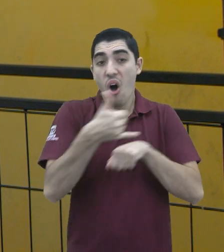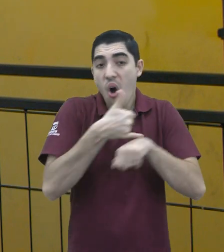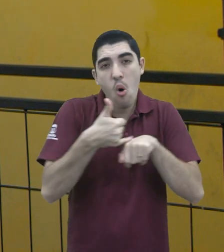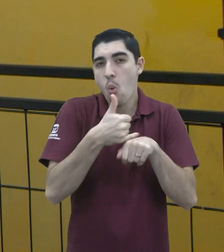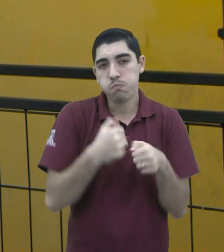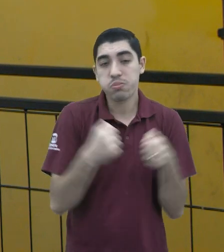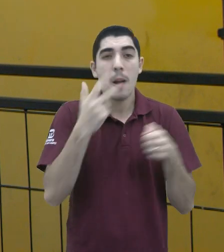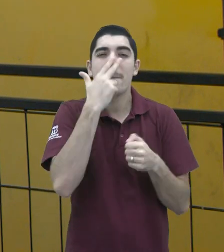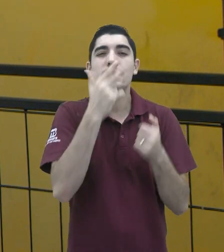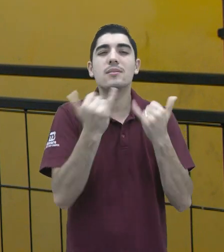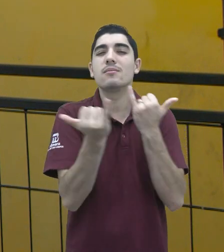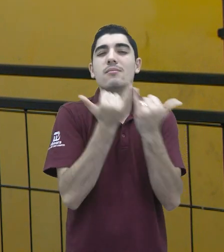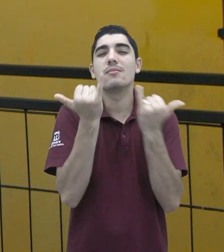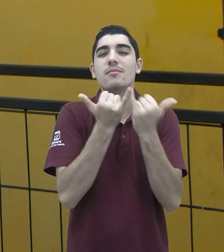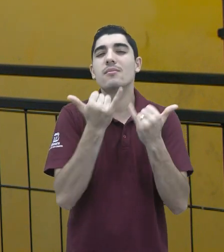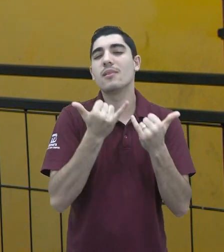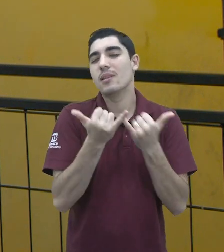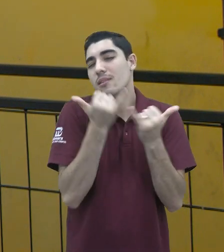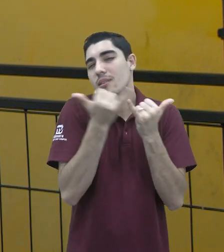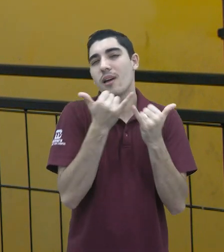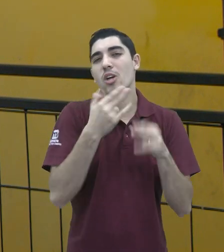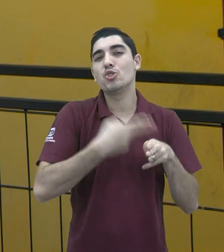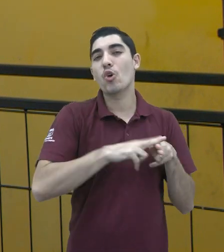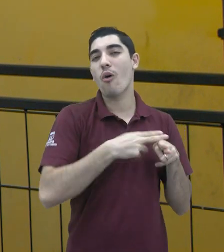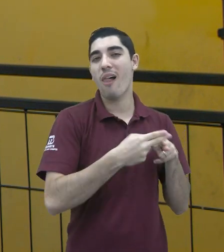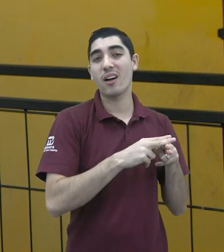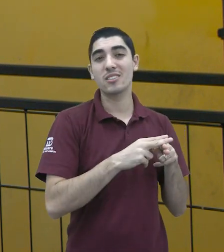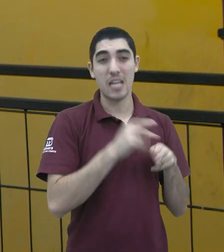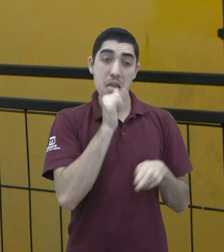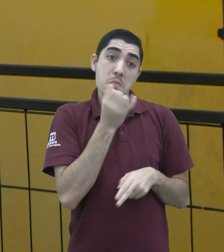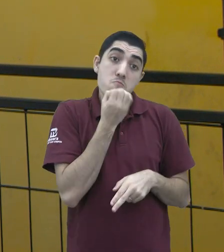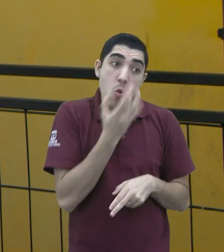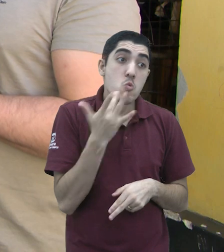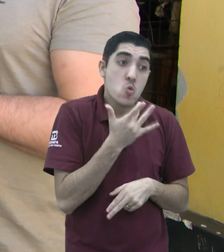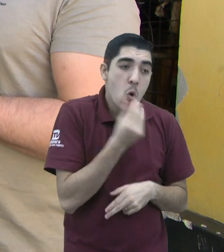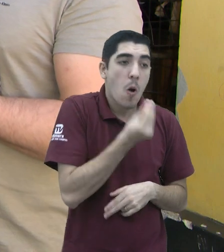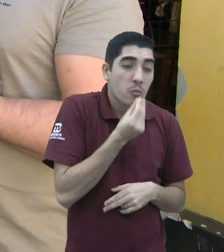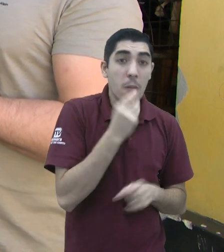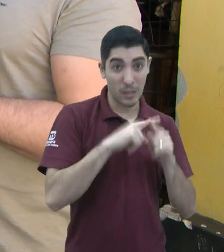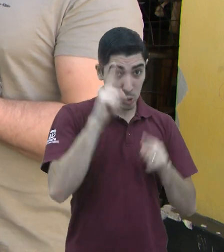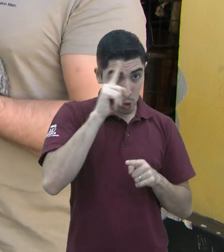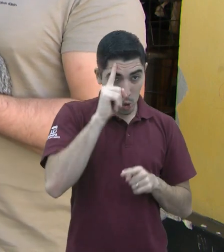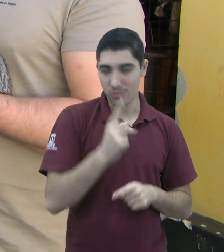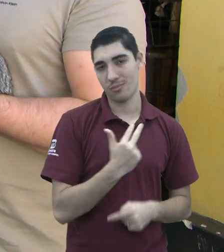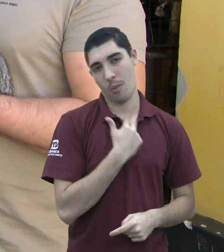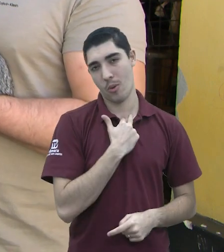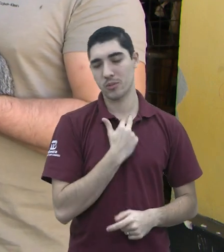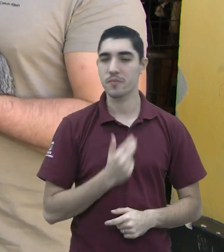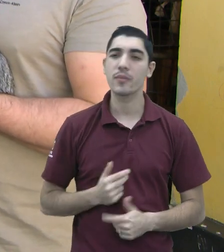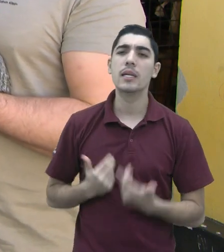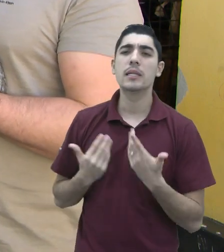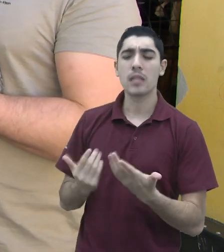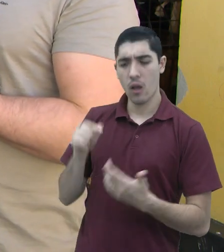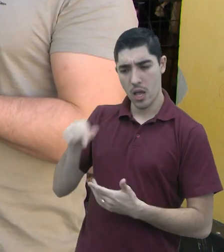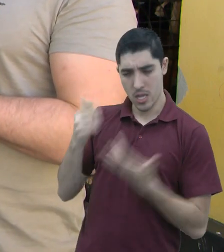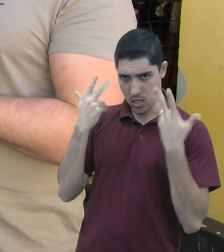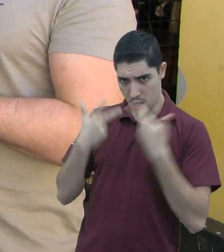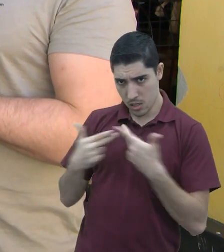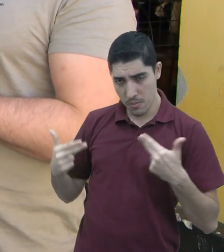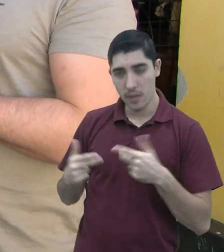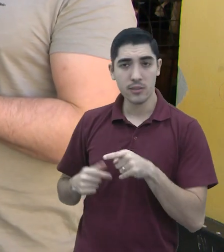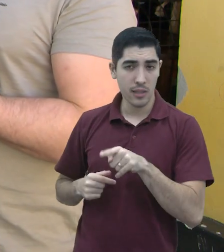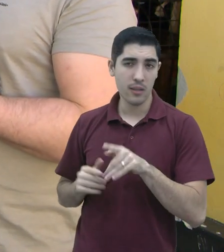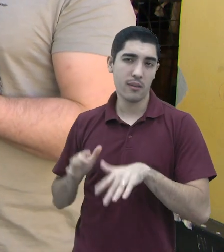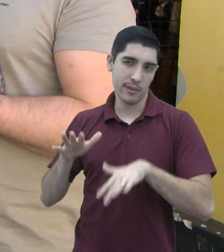Eu até assimilo como um chocolate pra gente. É bom, mas não dá para comer todo dia, né? Agora, em geral, doutor, esses animais,